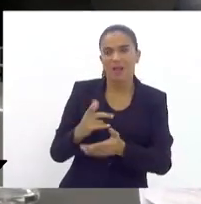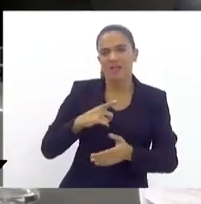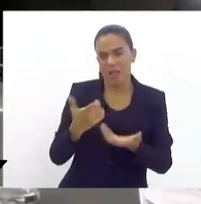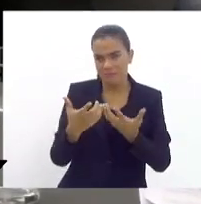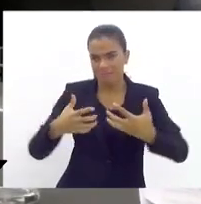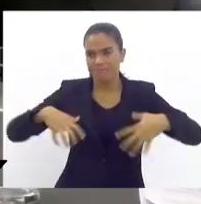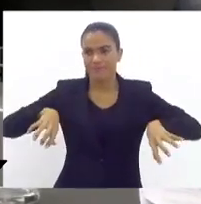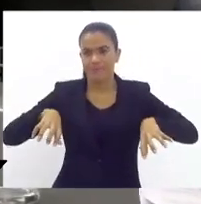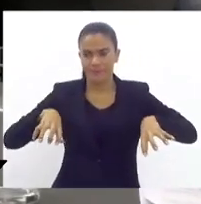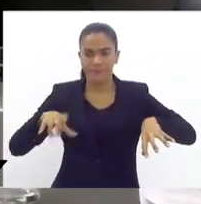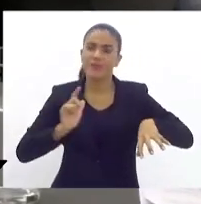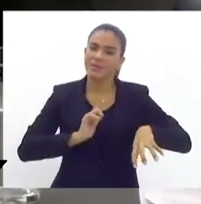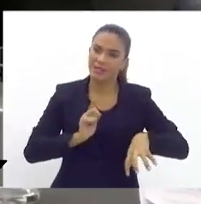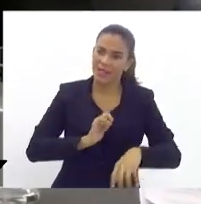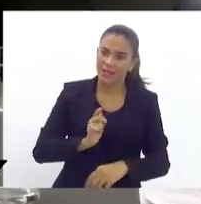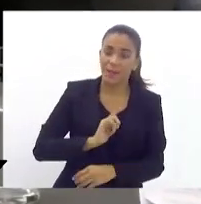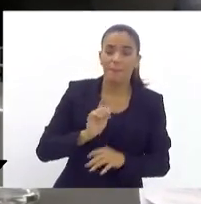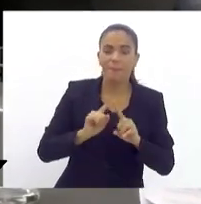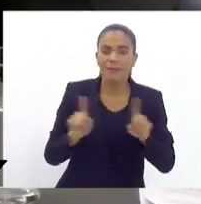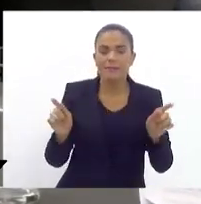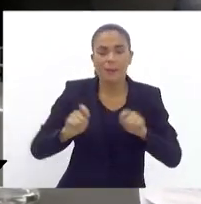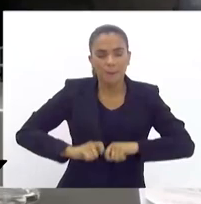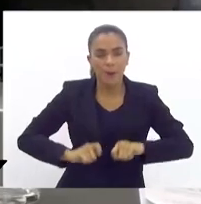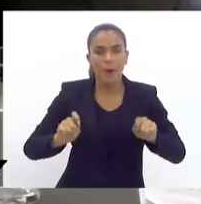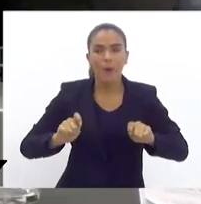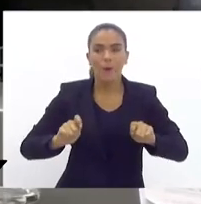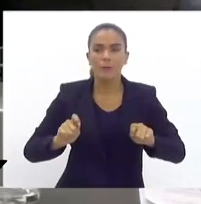distinção. Evidentemente que eu posso até